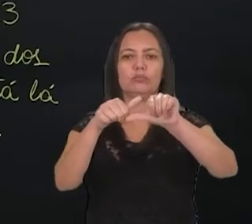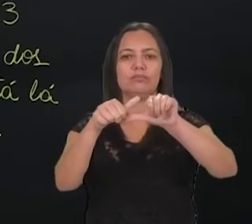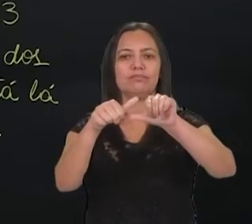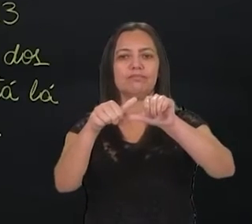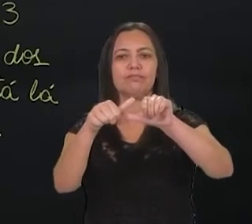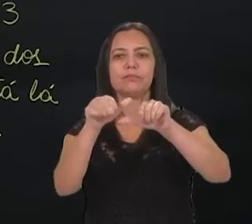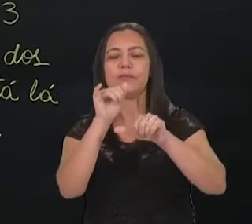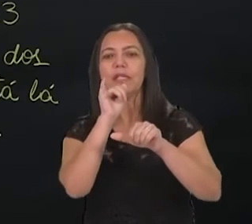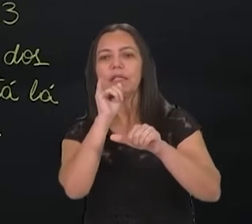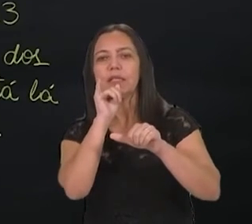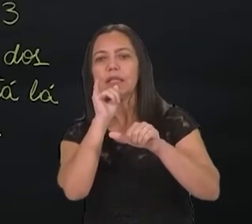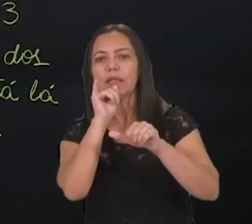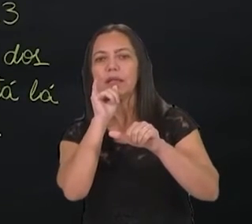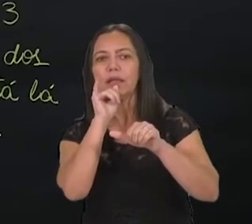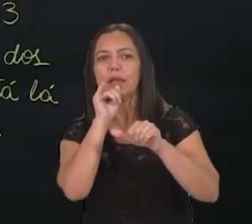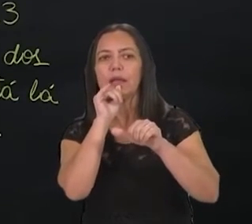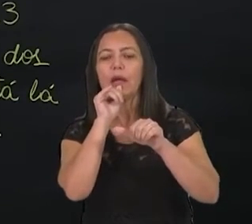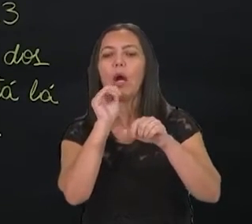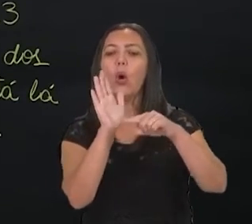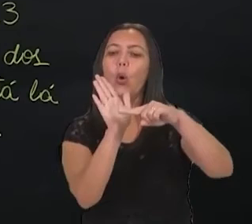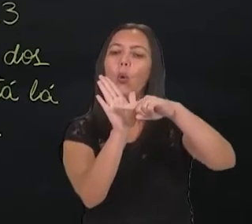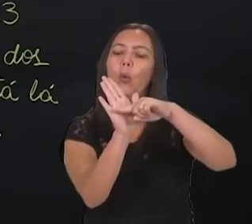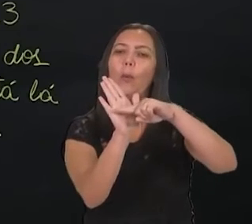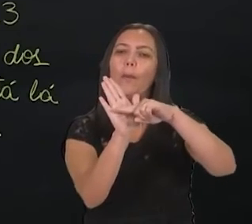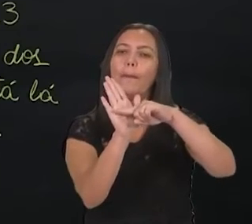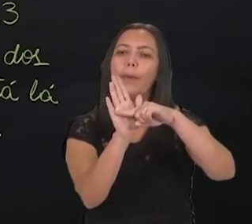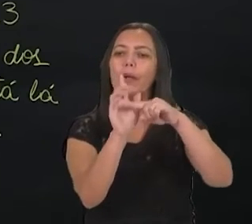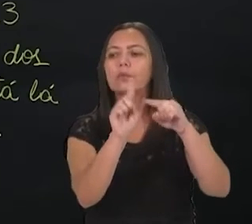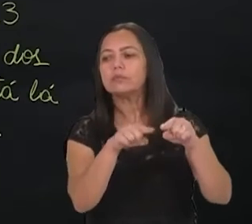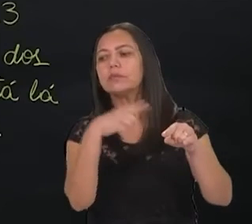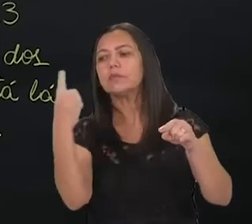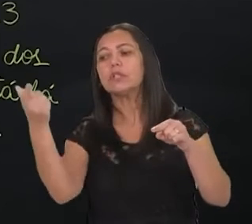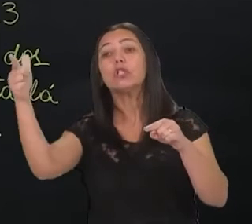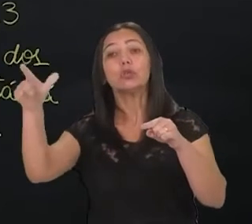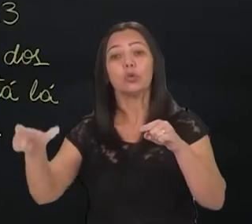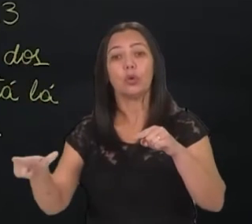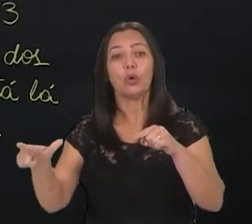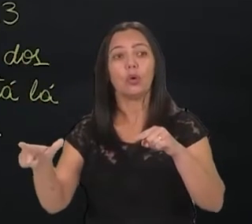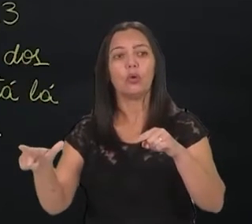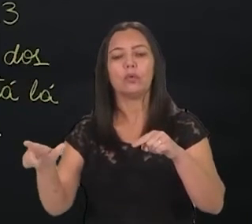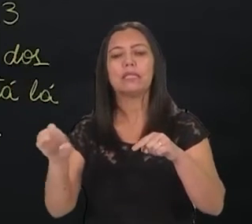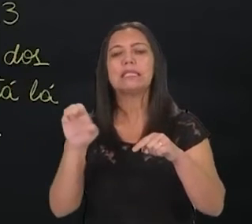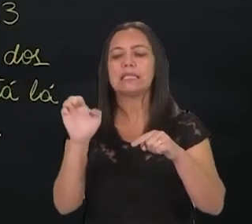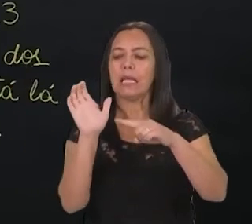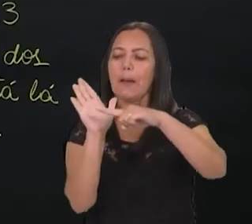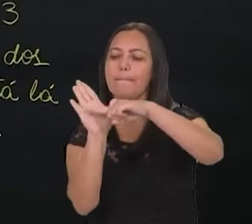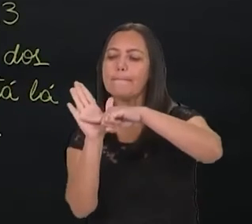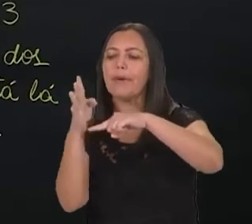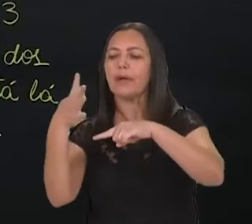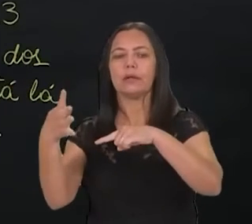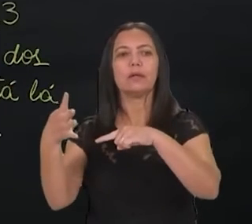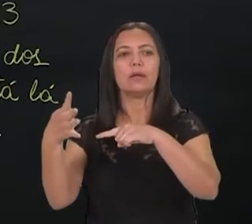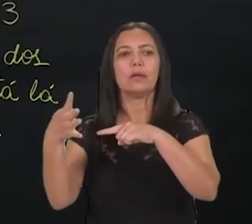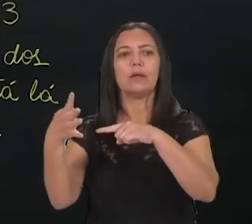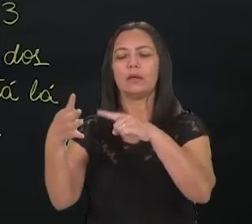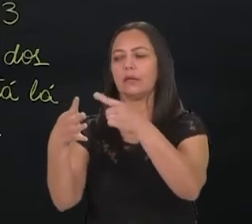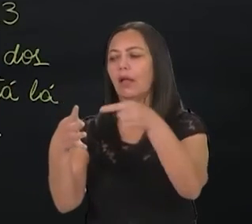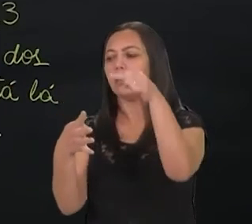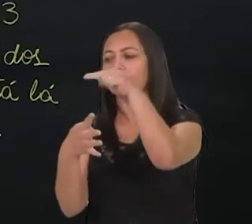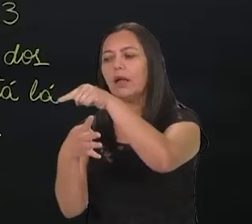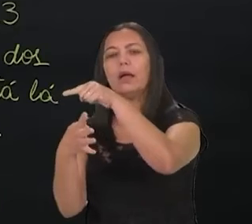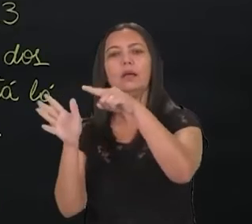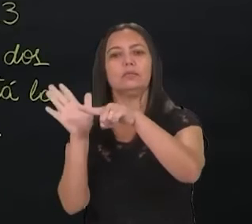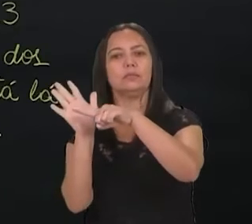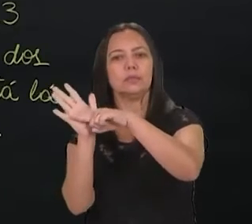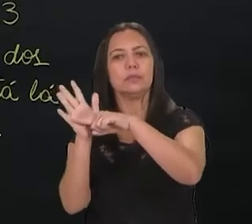troca. Então, olha só, o primeiro se repete, então aqui, atenção, se aqui é menos 4, aqui coloca